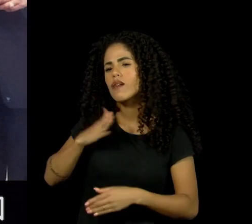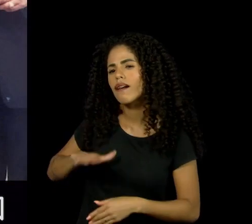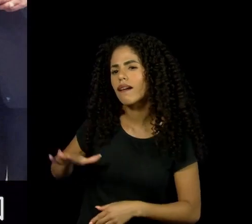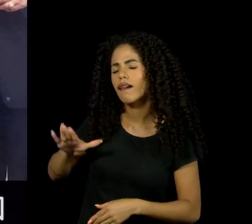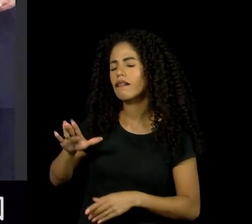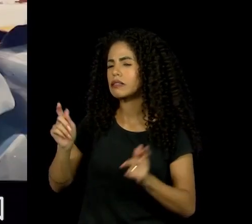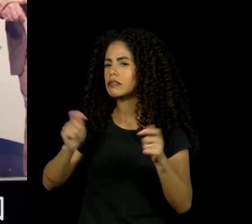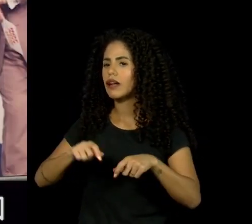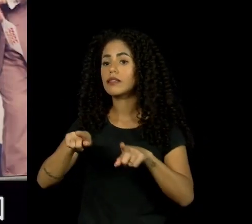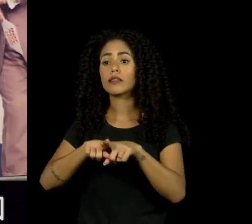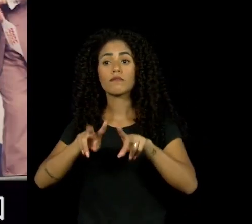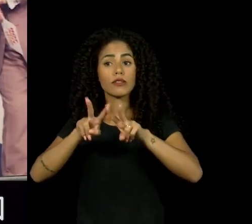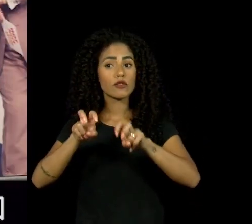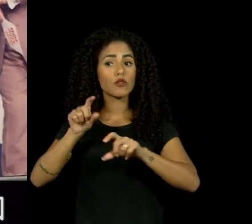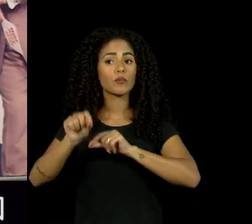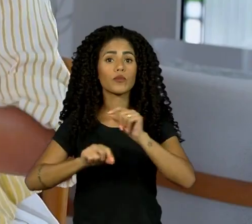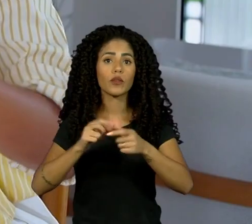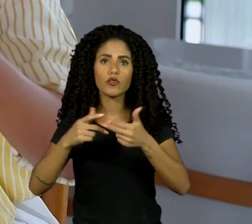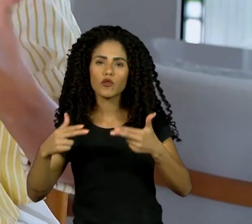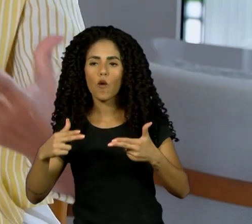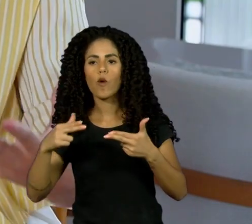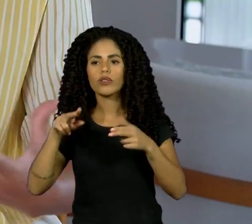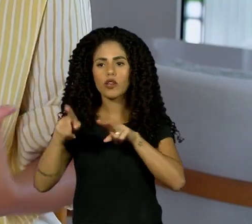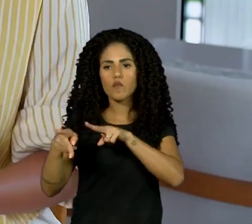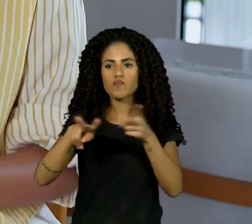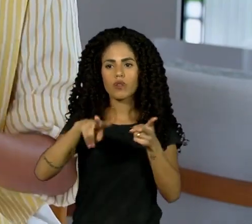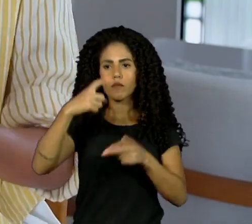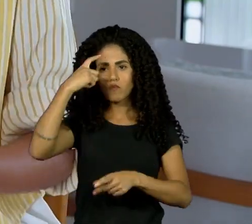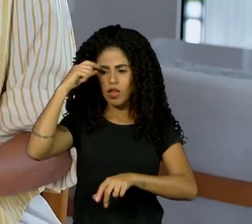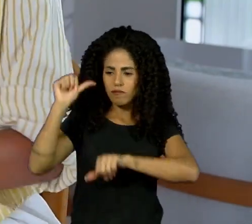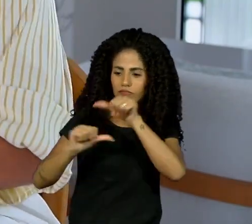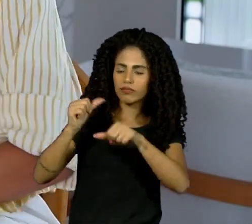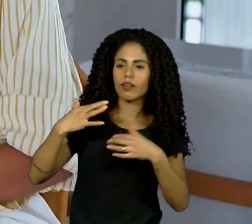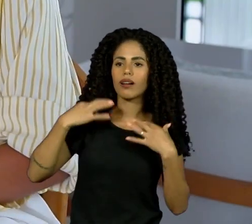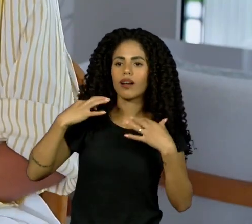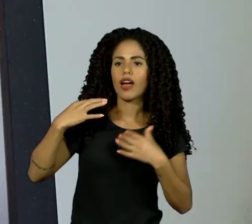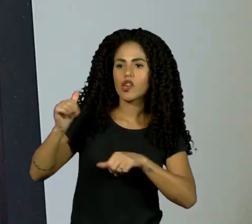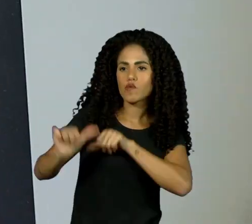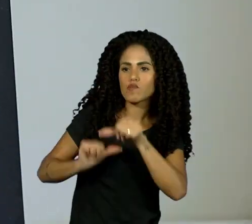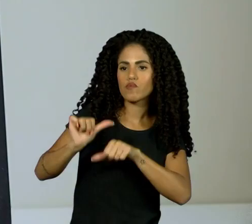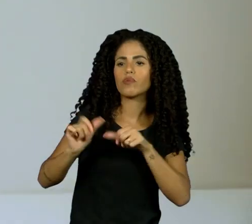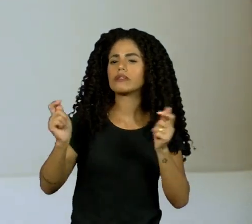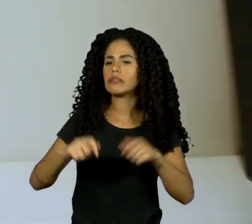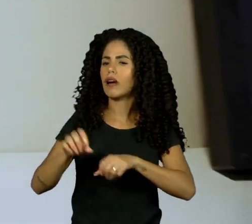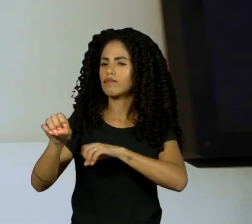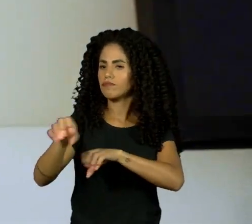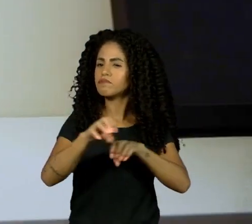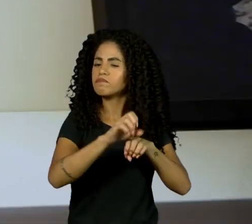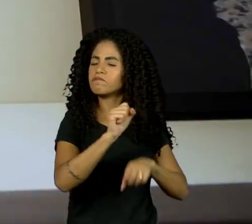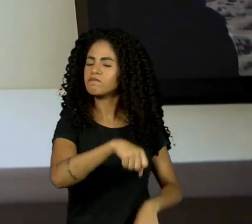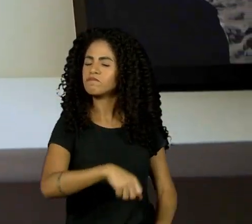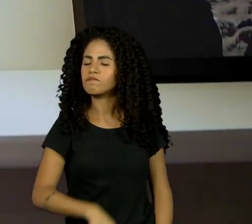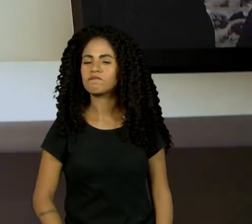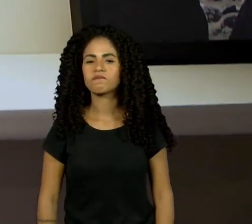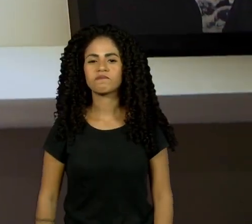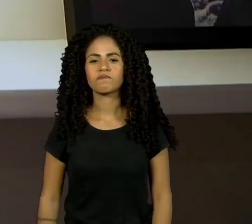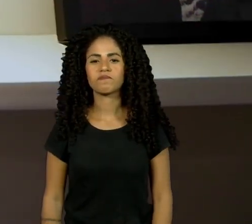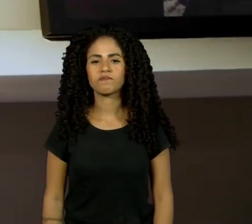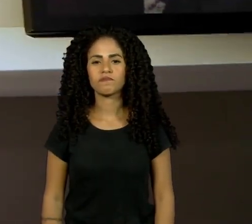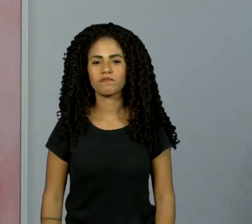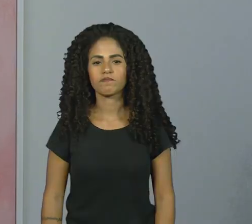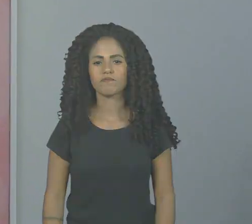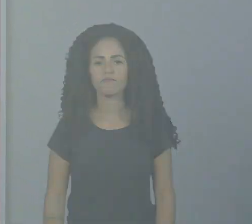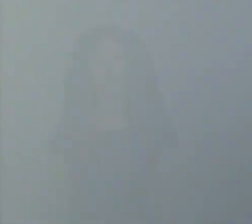gostosa em relação à questão de transição capilar e finalização, eu vou fazer isso. Ela que te faz